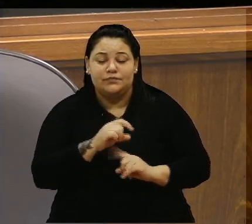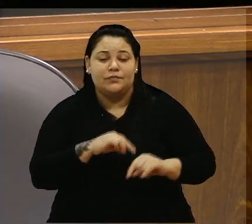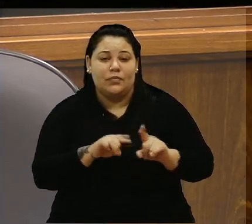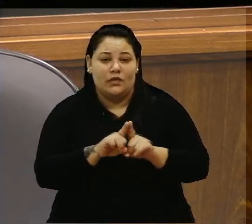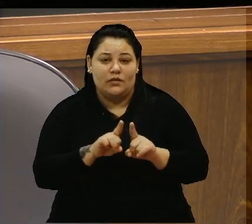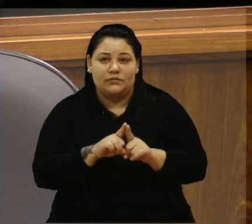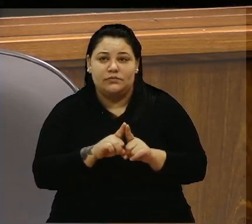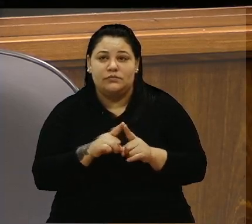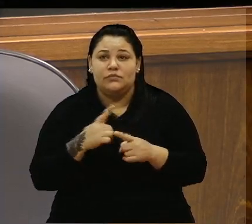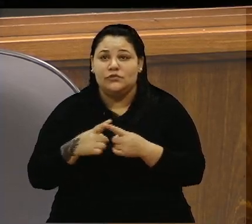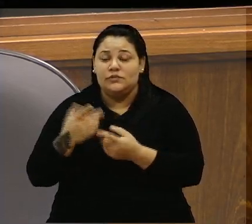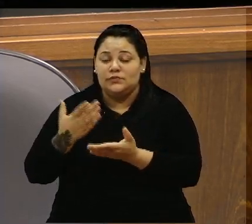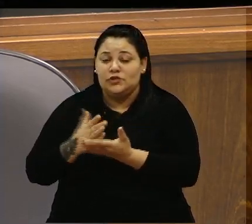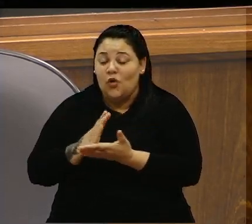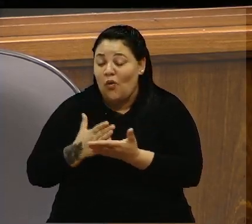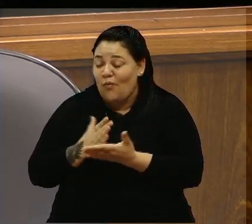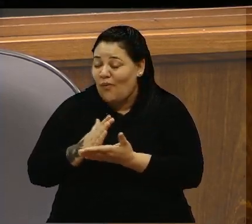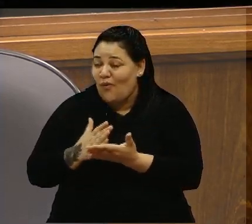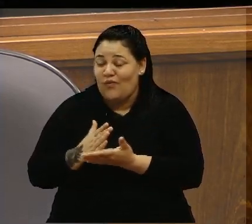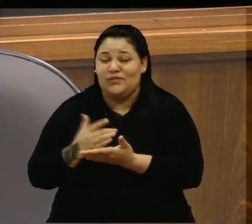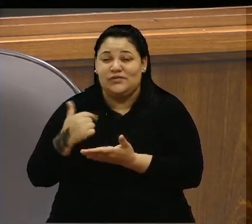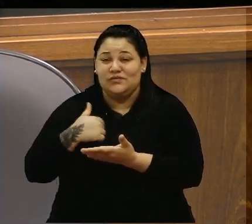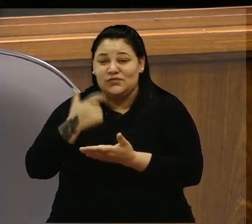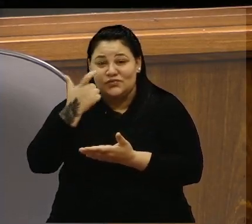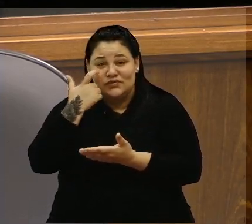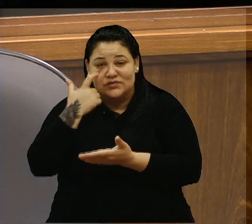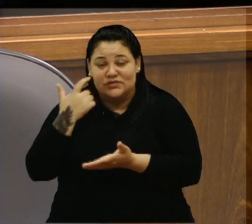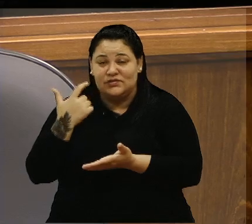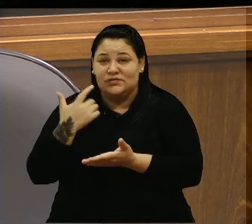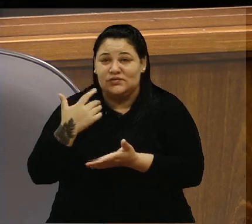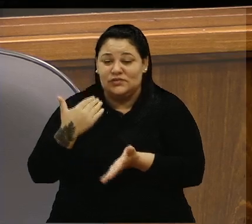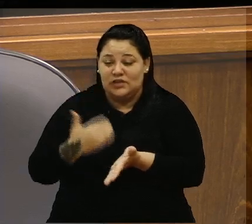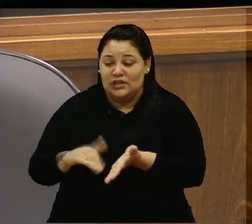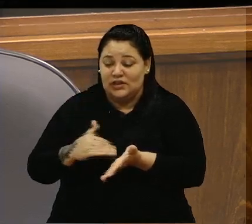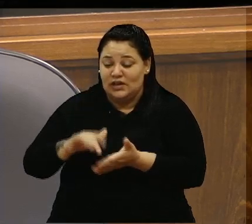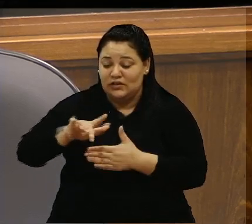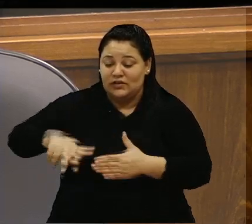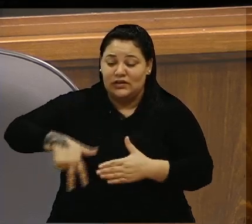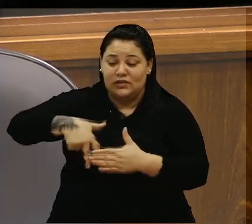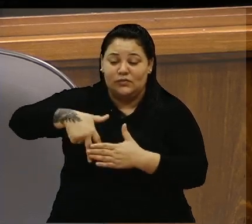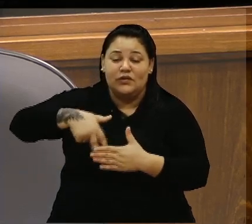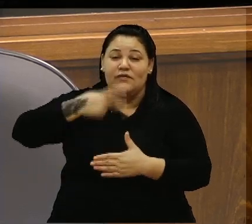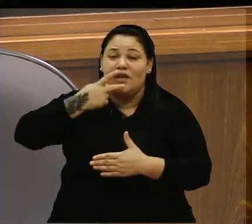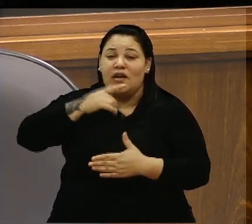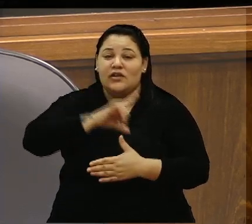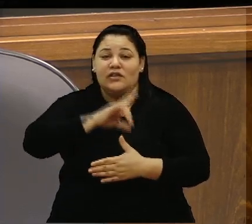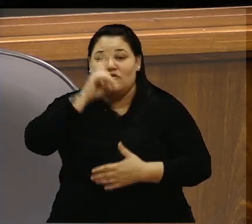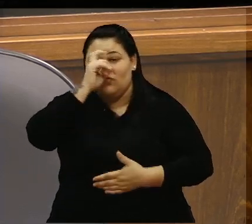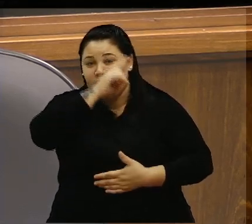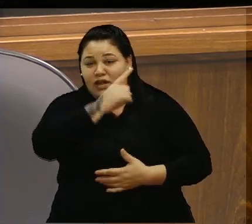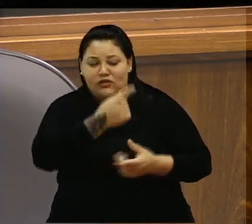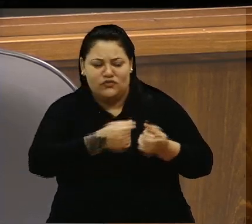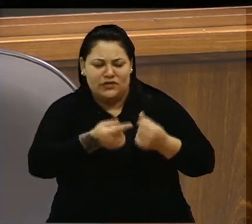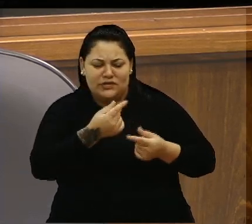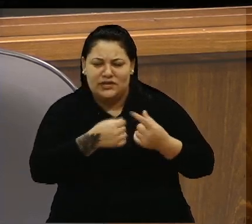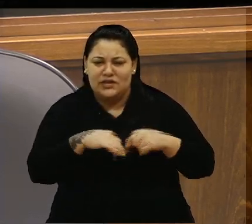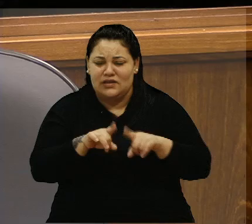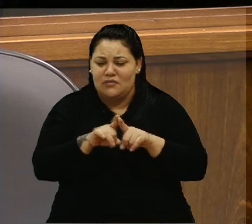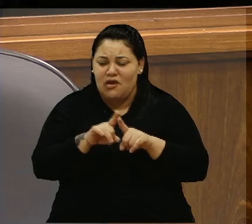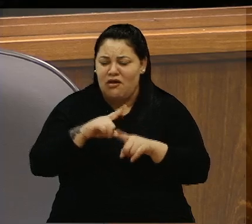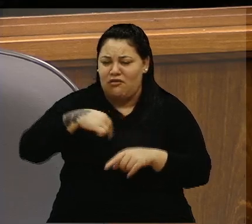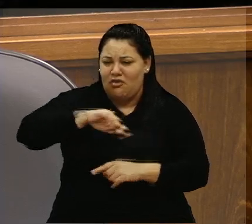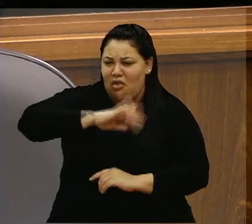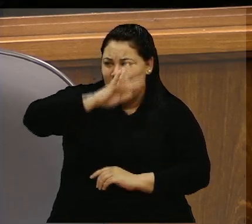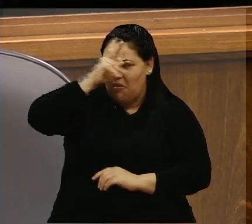porque me incomoda muito ver um secretário vindo até esta tribuna dizer que estamos com dificuldades financeiras, que o nosso município está